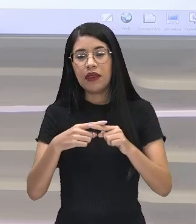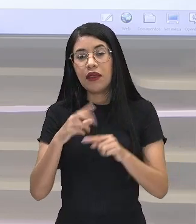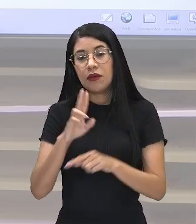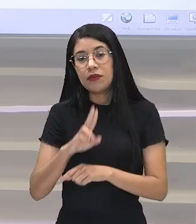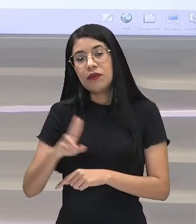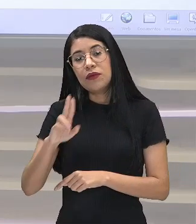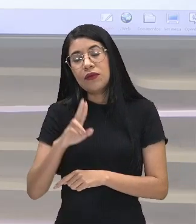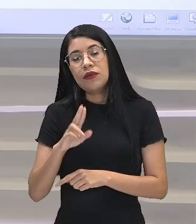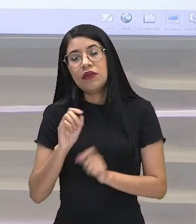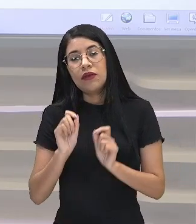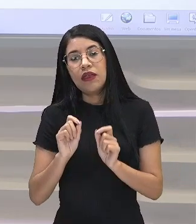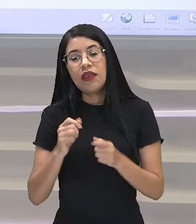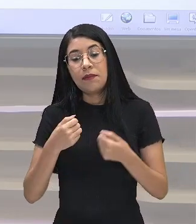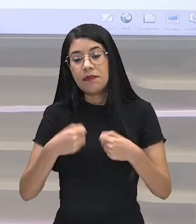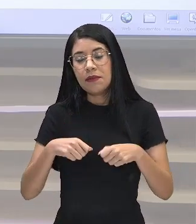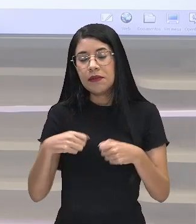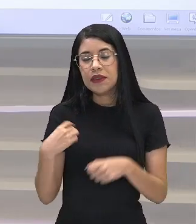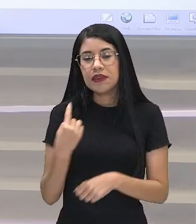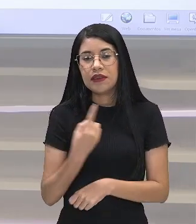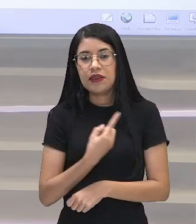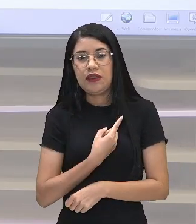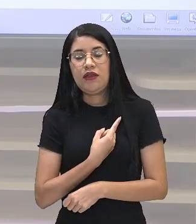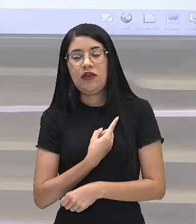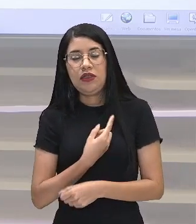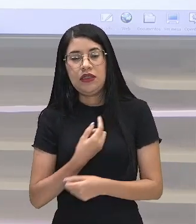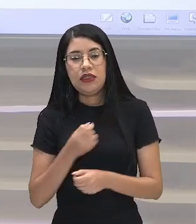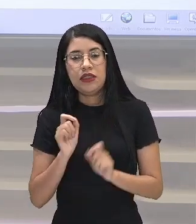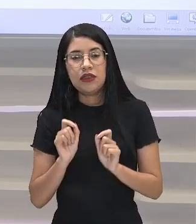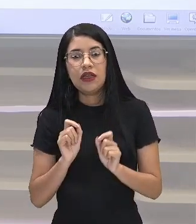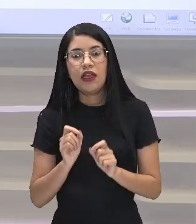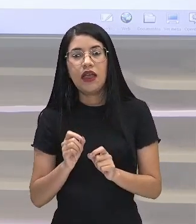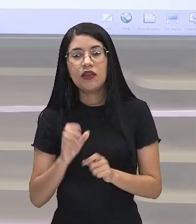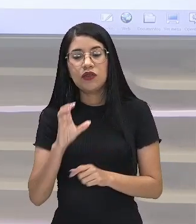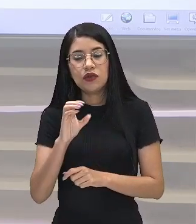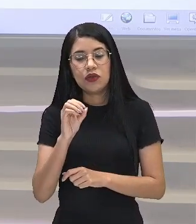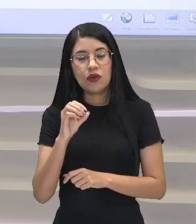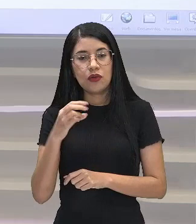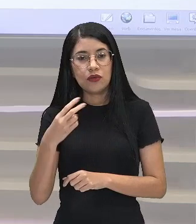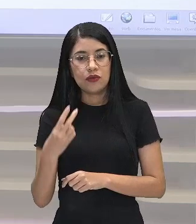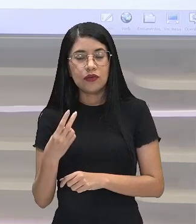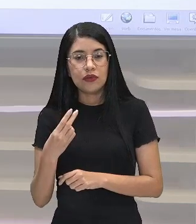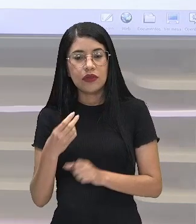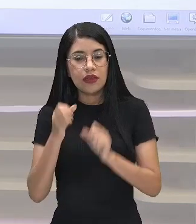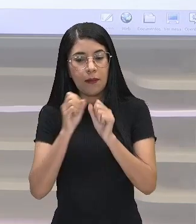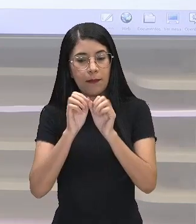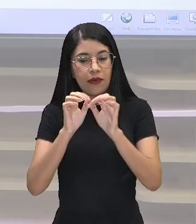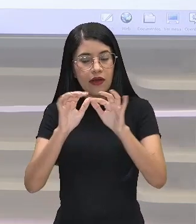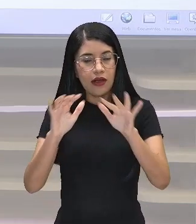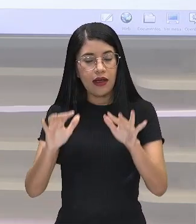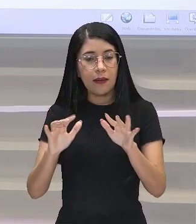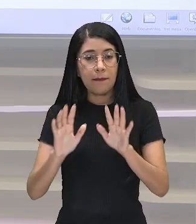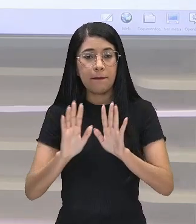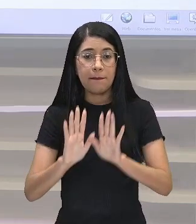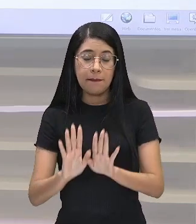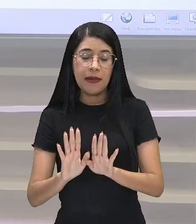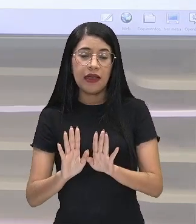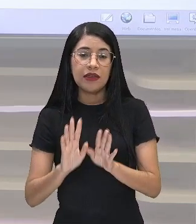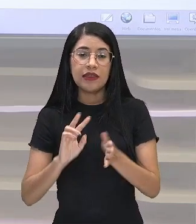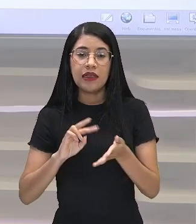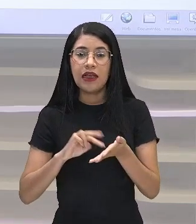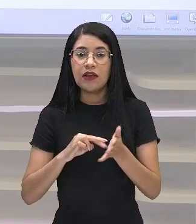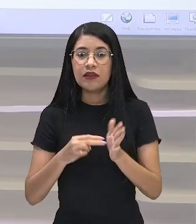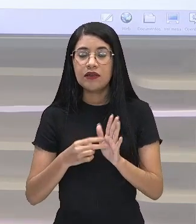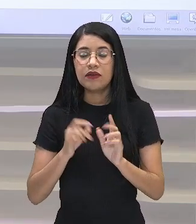dessa necessidade que a gente tem, dessa grande quantidade de gás carbônico que está aí, né? Mas, na verdade,